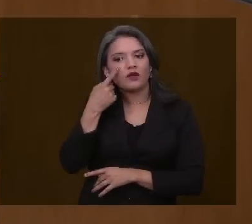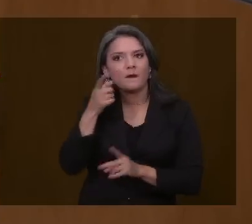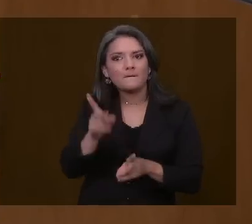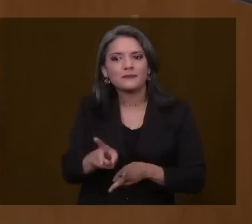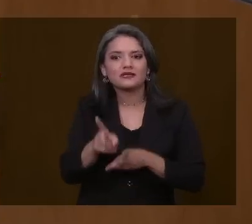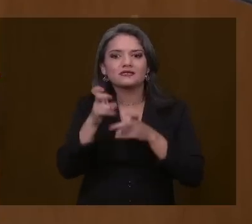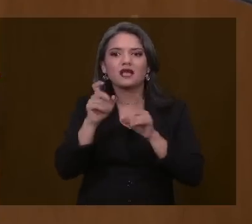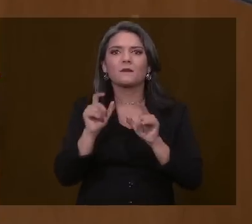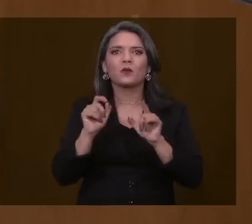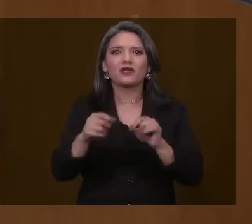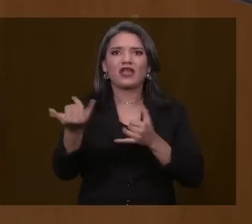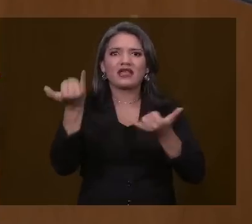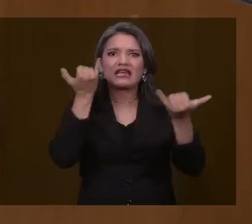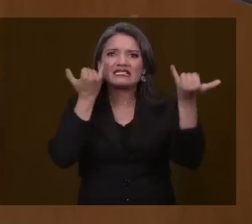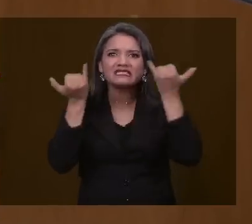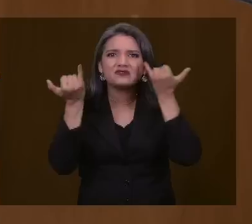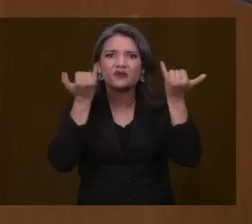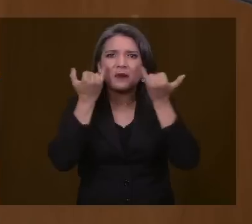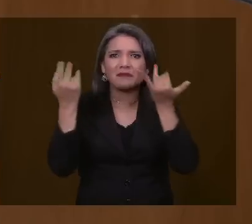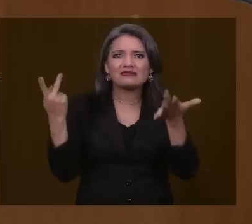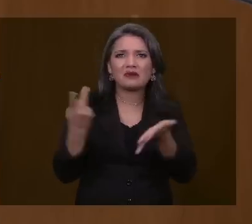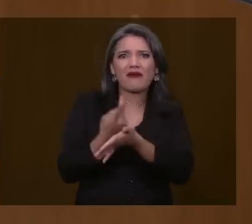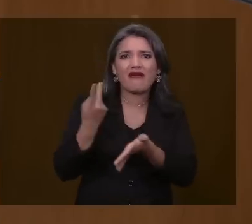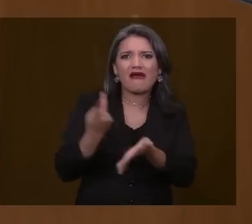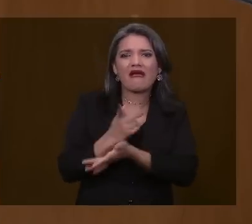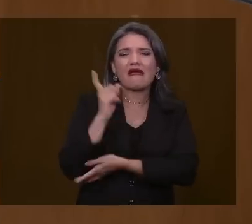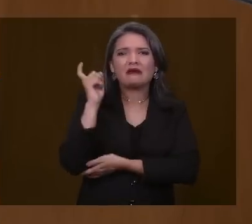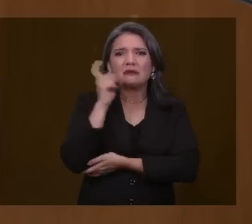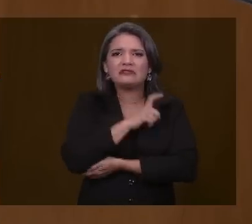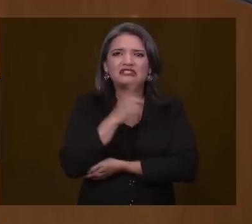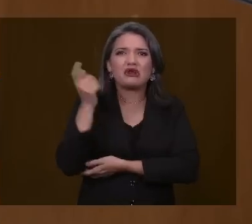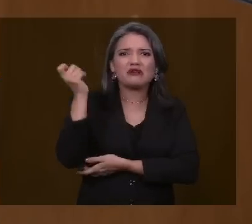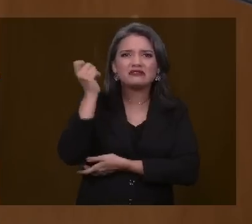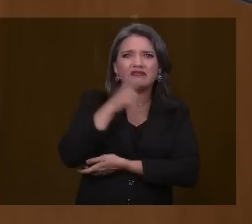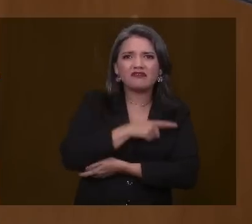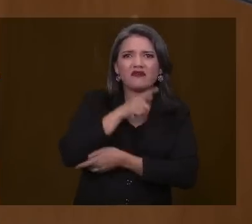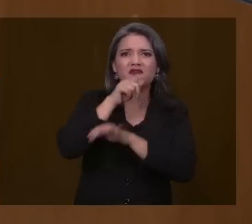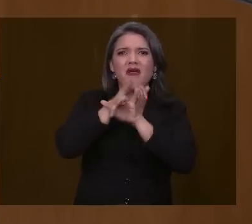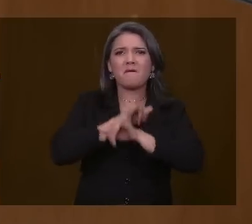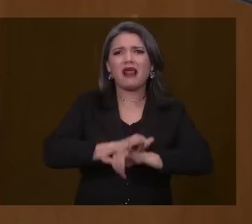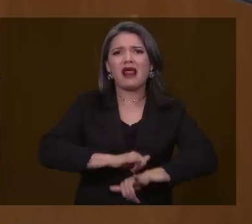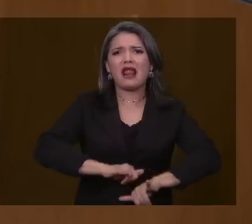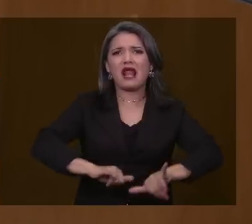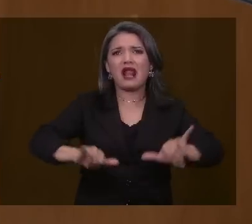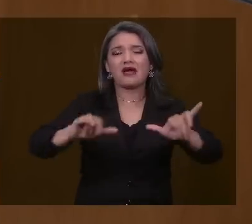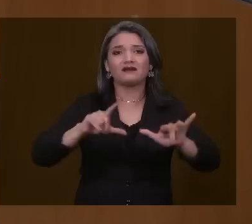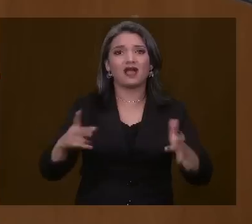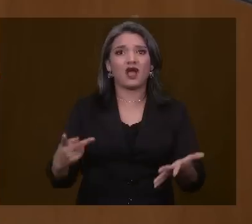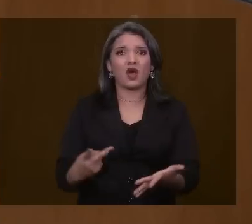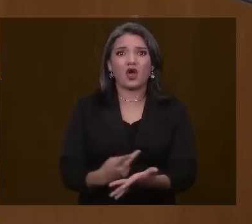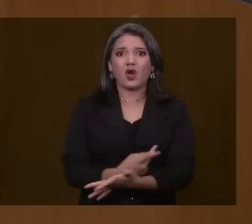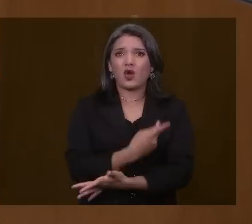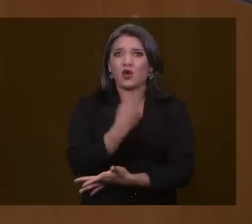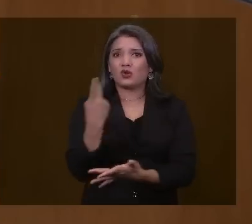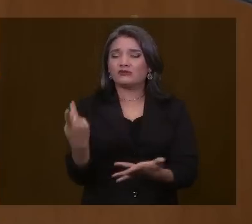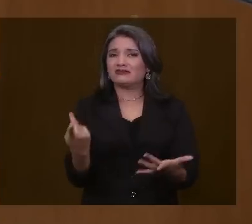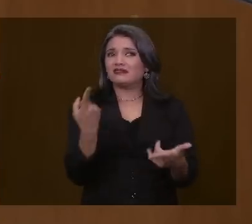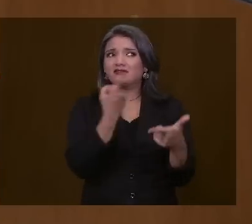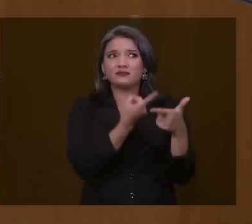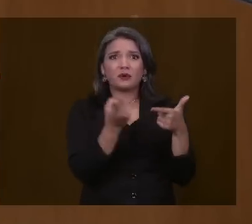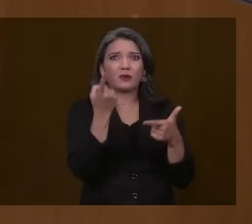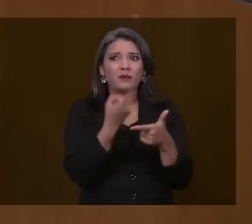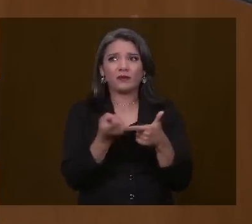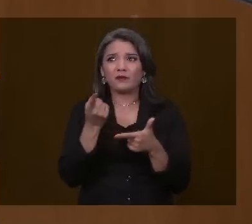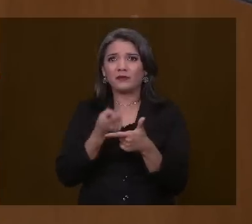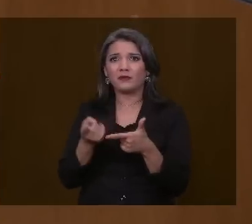massiva de desinformação tem causado uma degradação política e institucional explícita. Mas